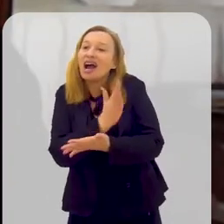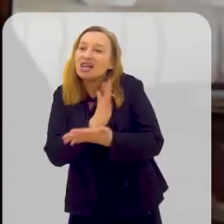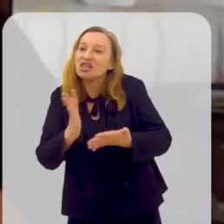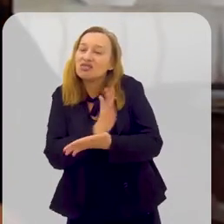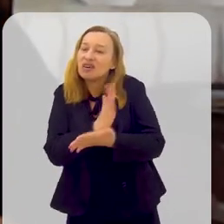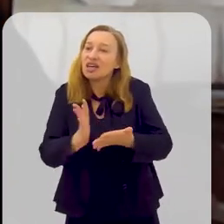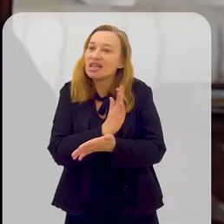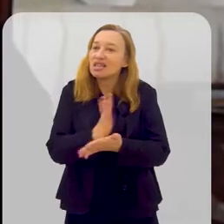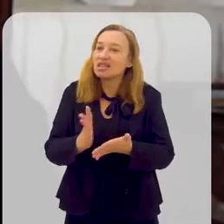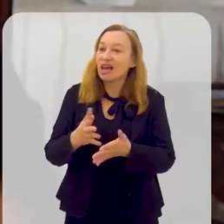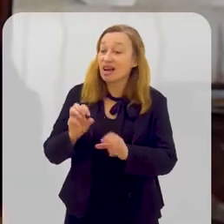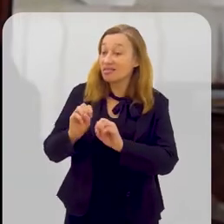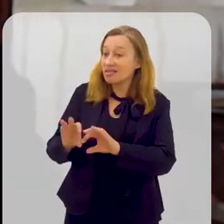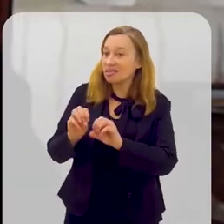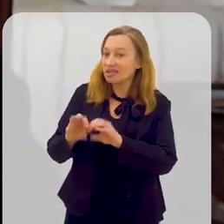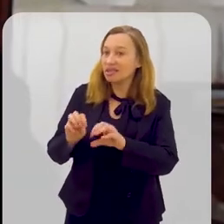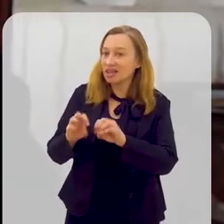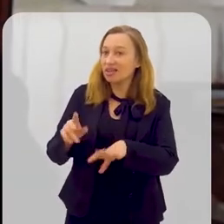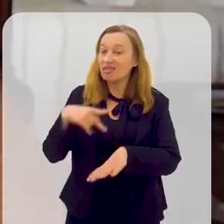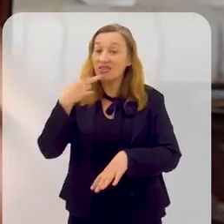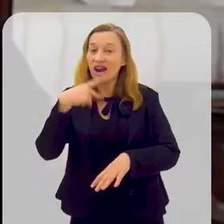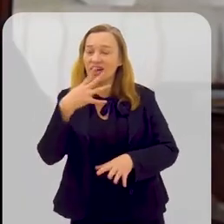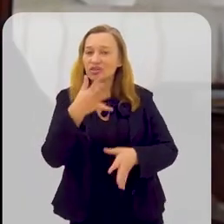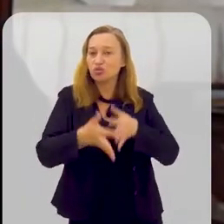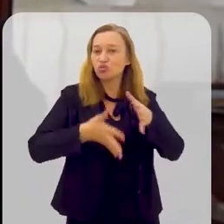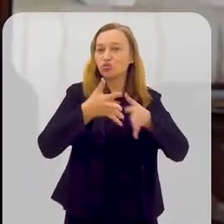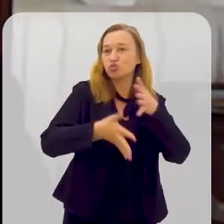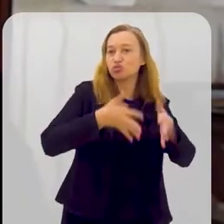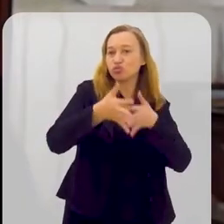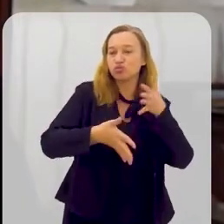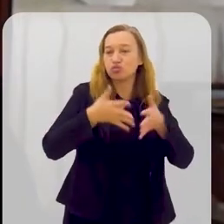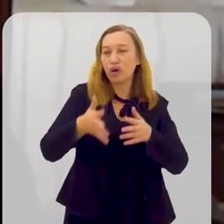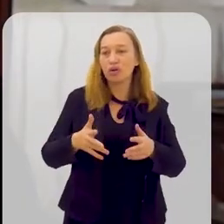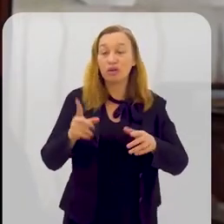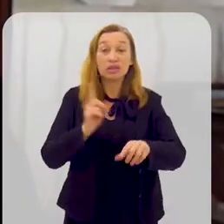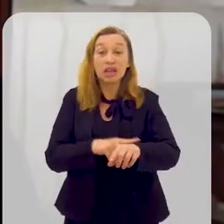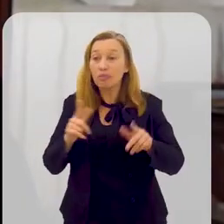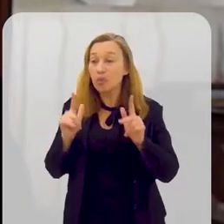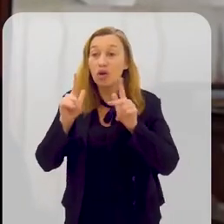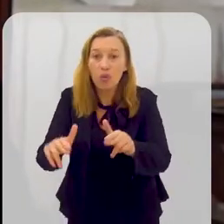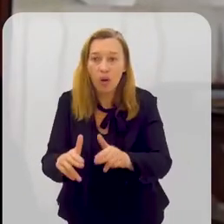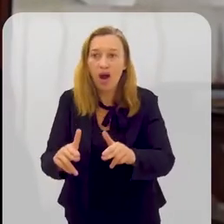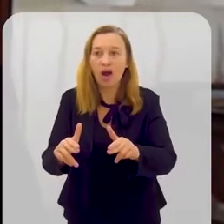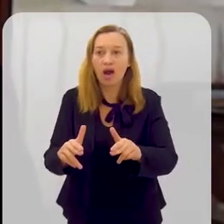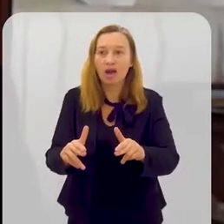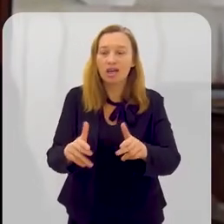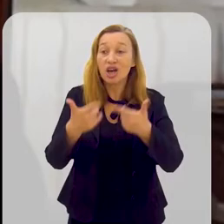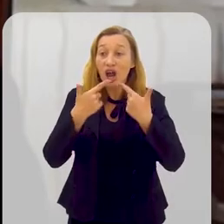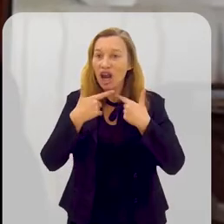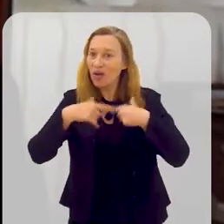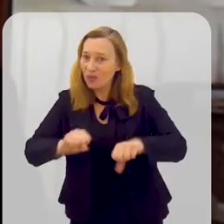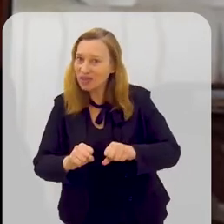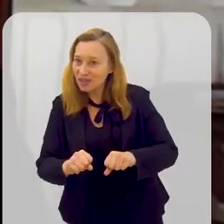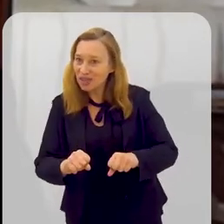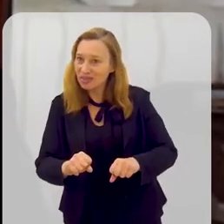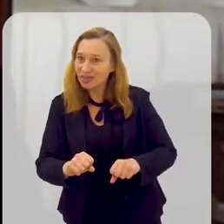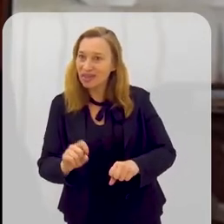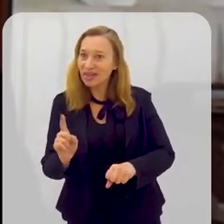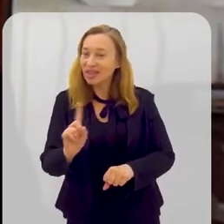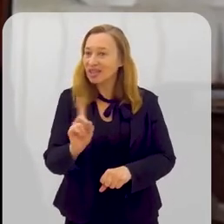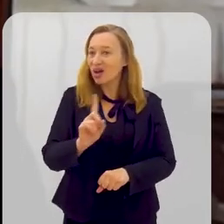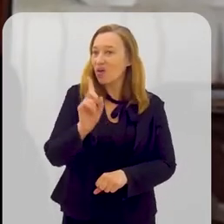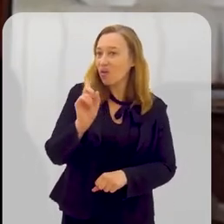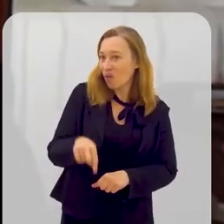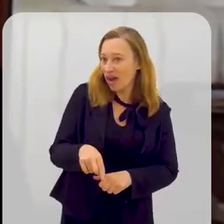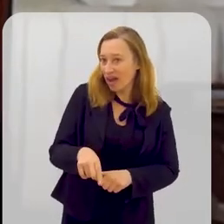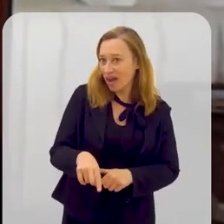Daí muitas vezes ela dava aula falando e sinalizando ao mesmo tempo o que linguisticamente